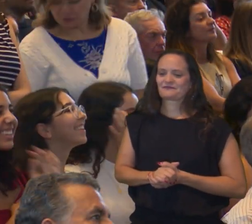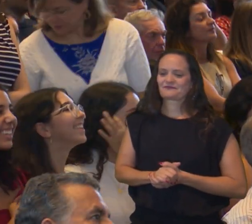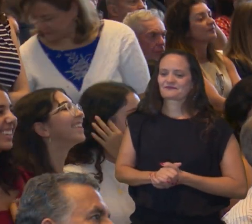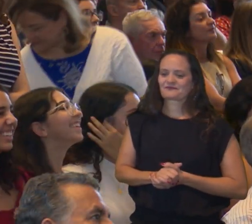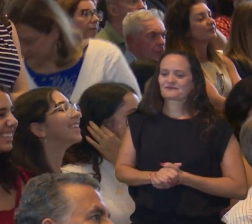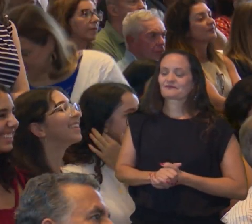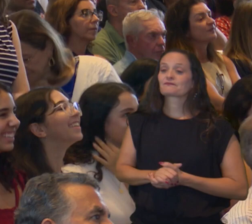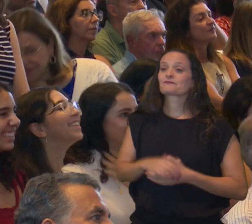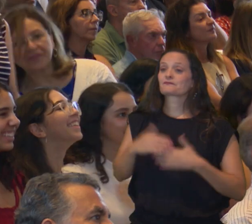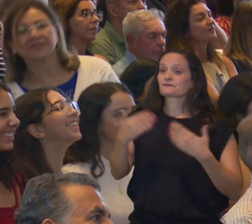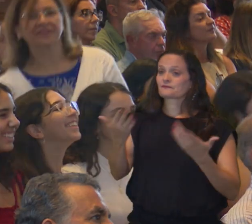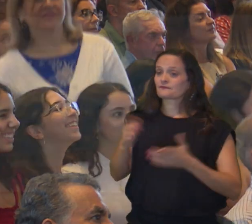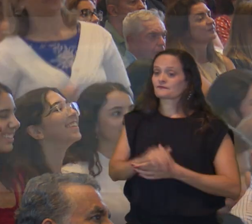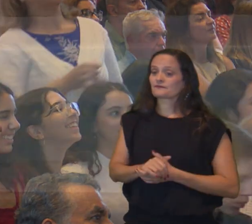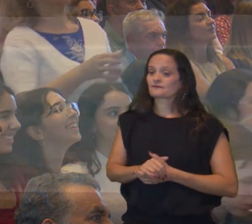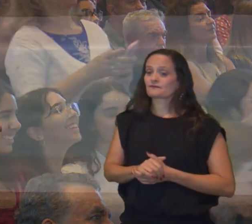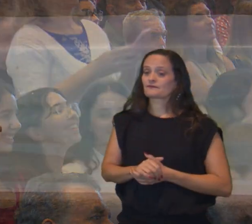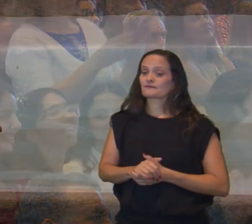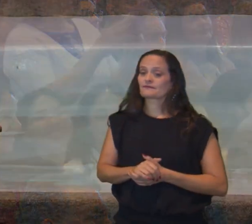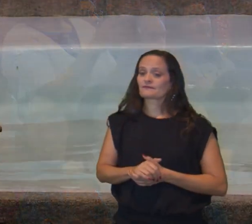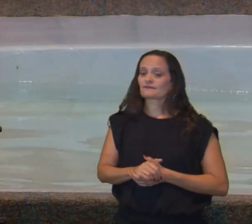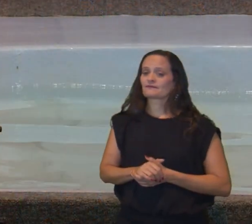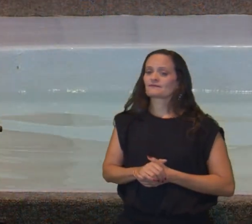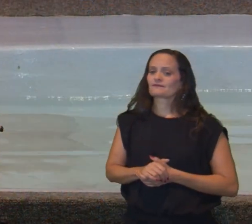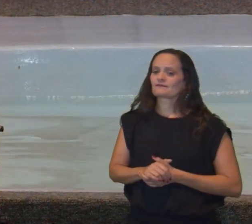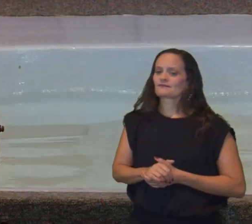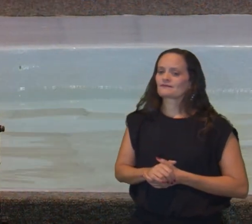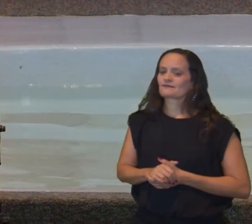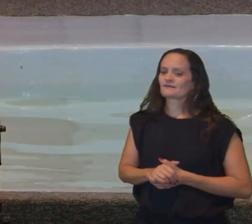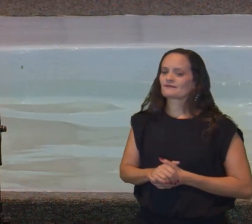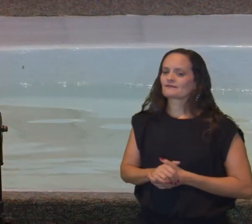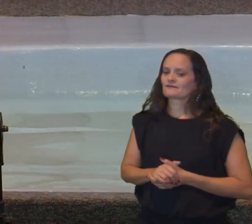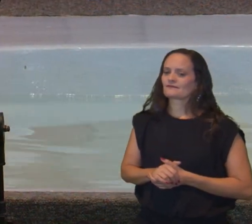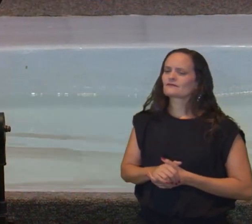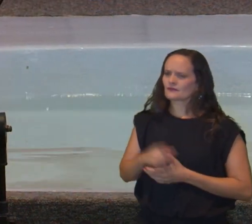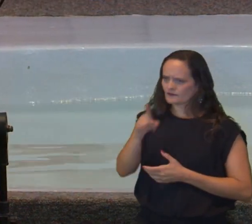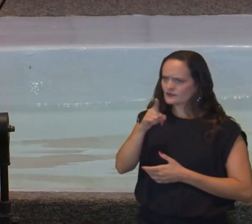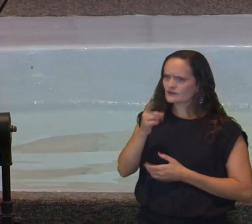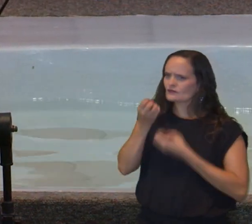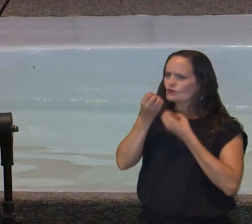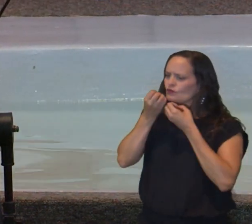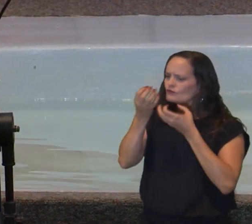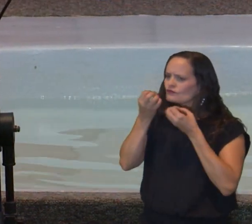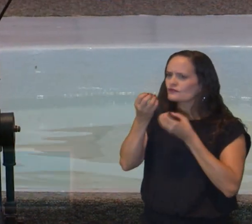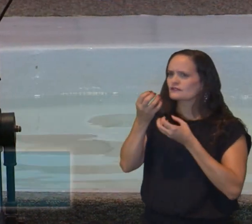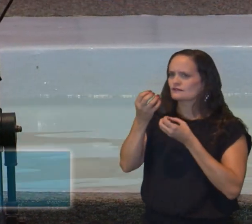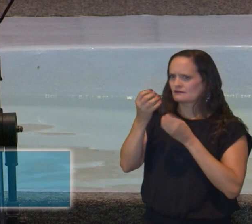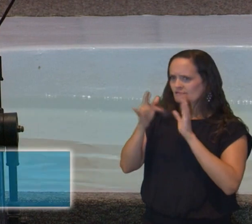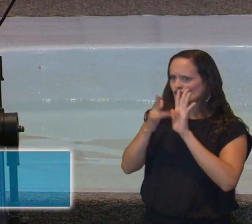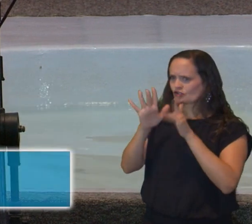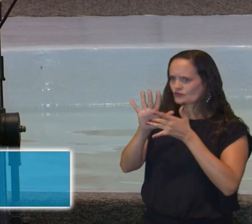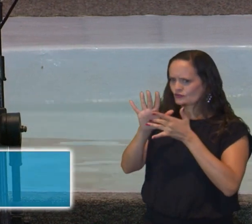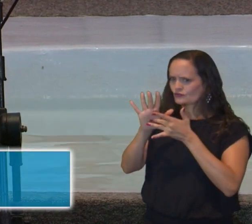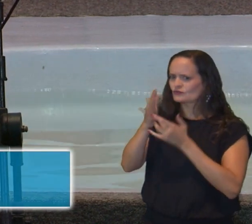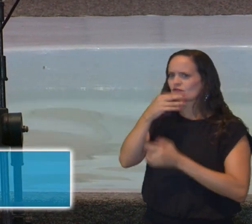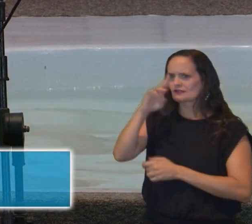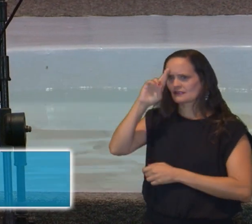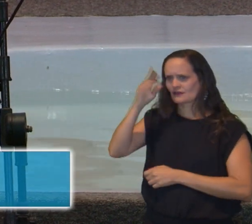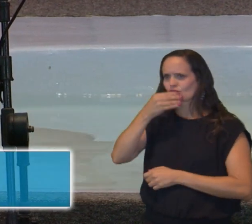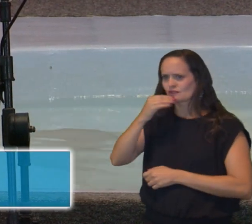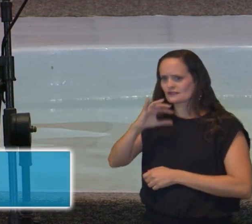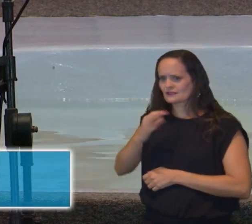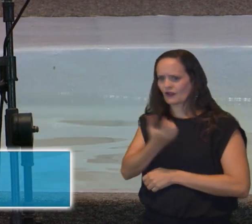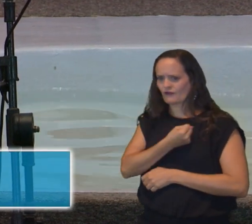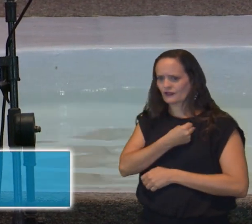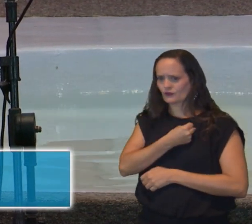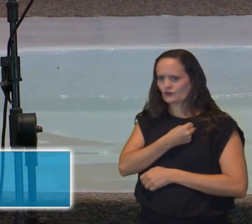Irmão Gerson, mais uma vez, irmão, professa e confessa Jesus Cristo como Senhor e Salvador